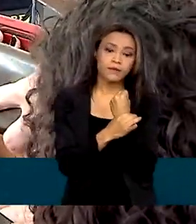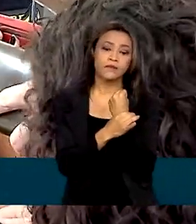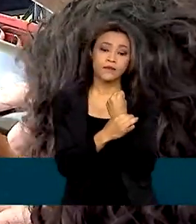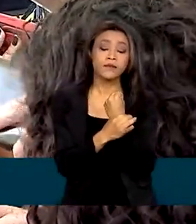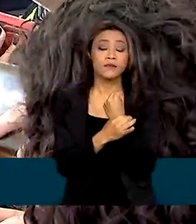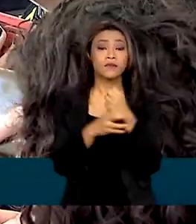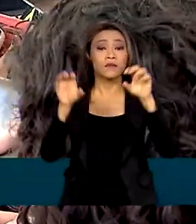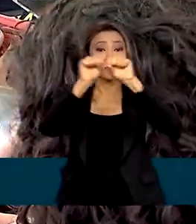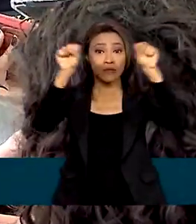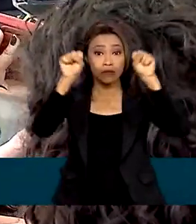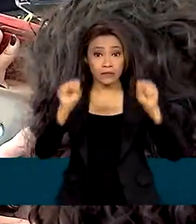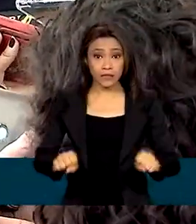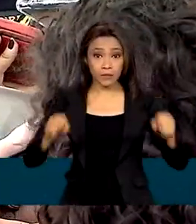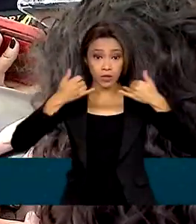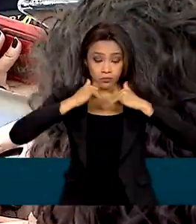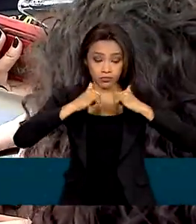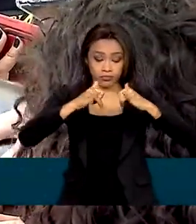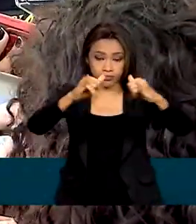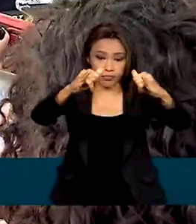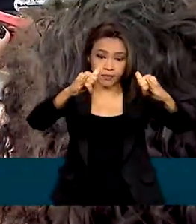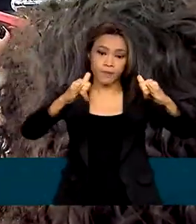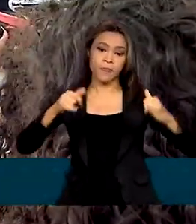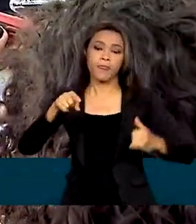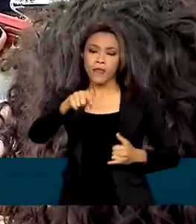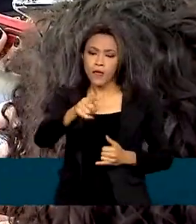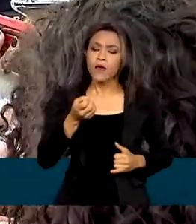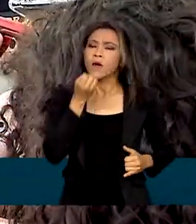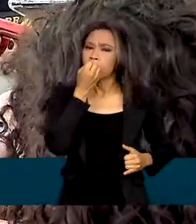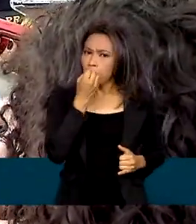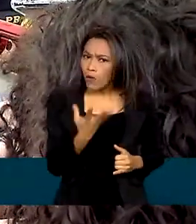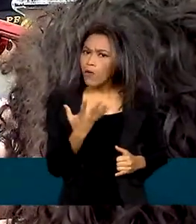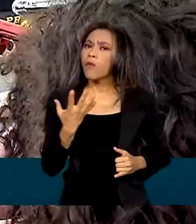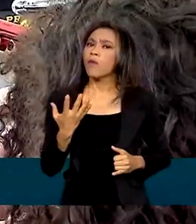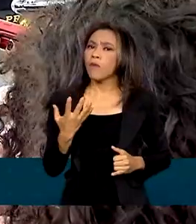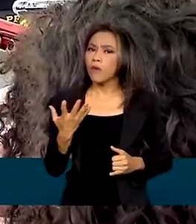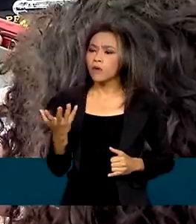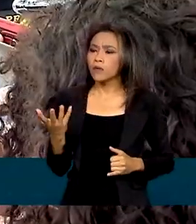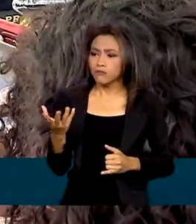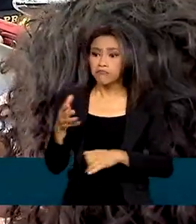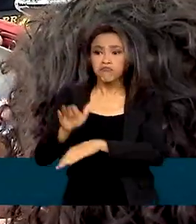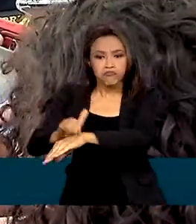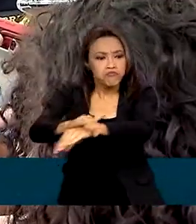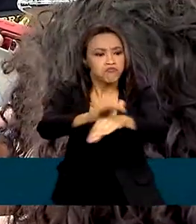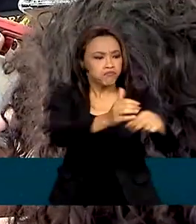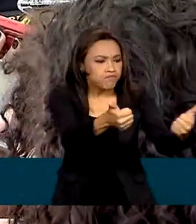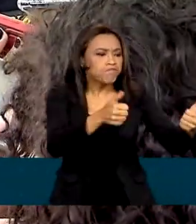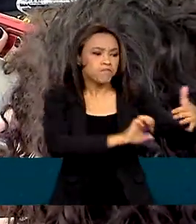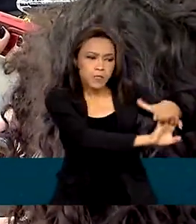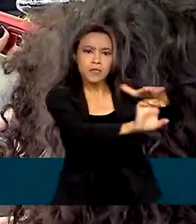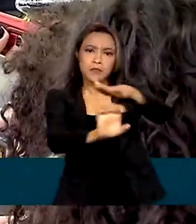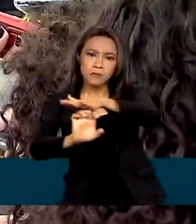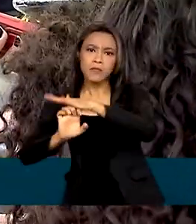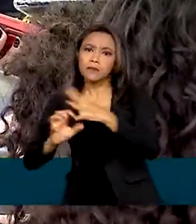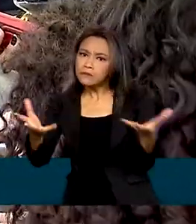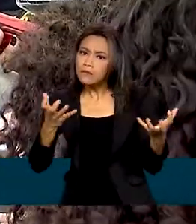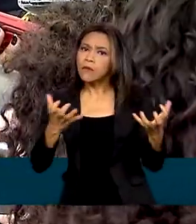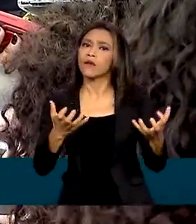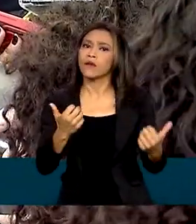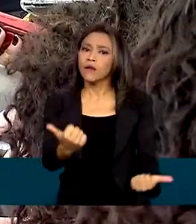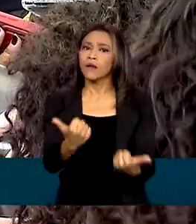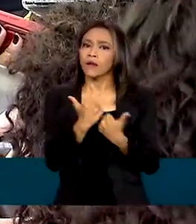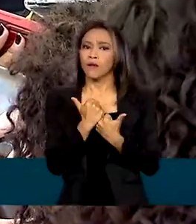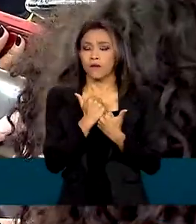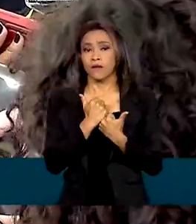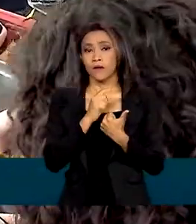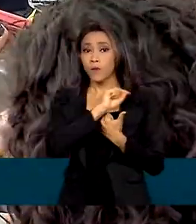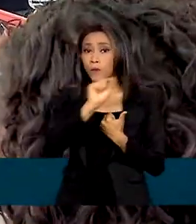do sistema de transmissão nacional. Há uma boa vontade muito grande de todos os players desse sistema,